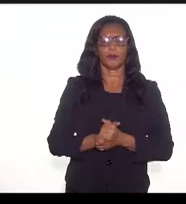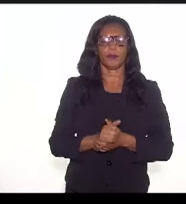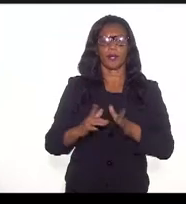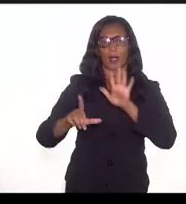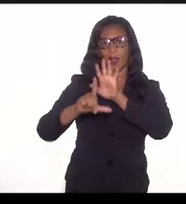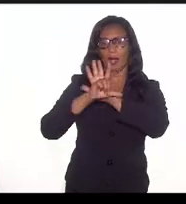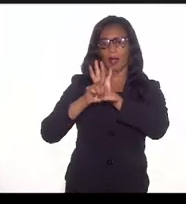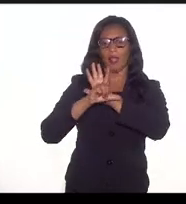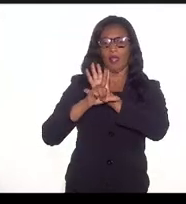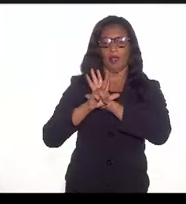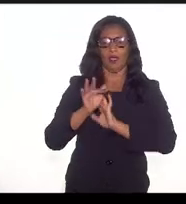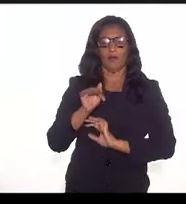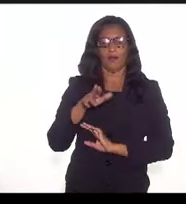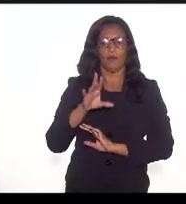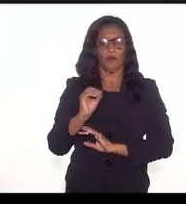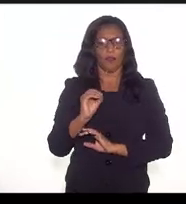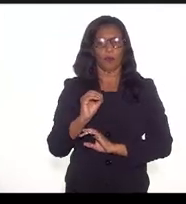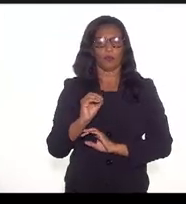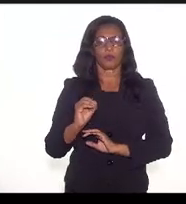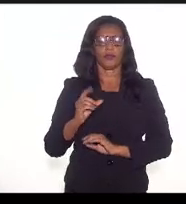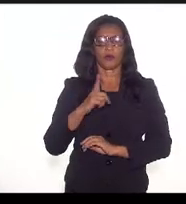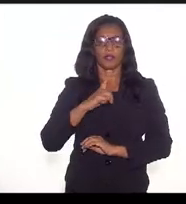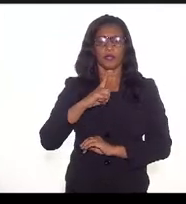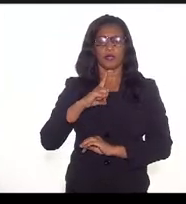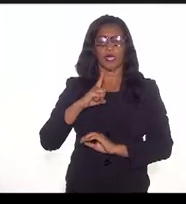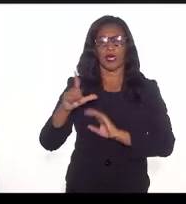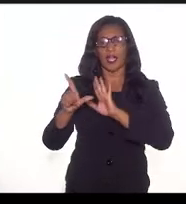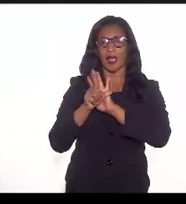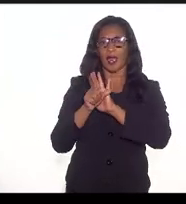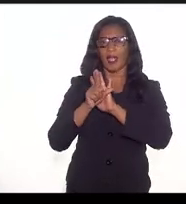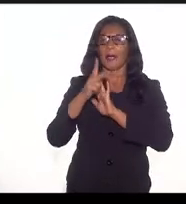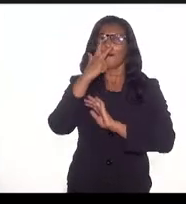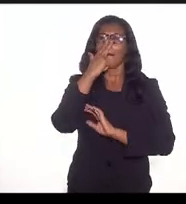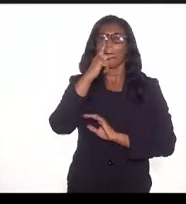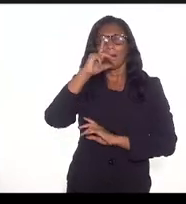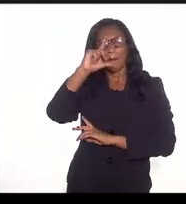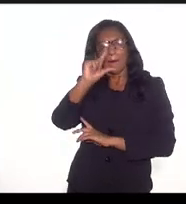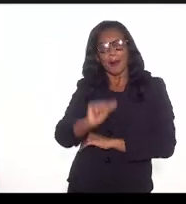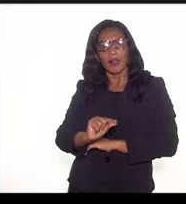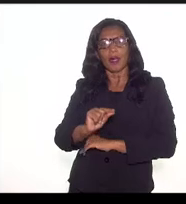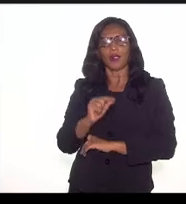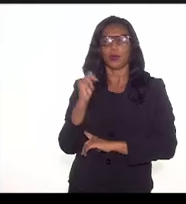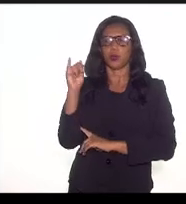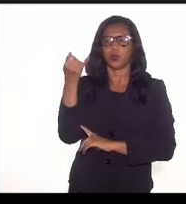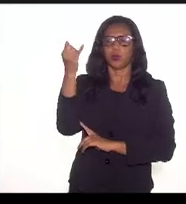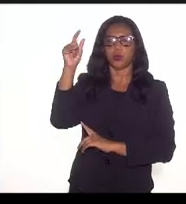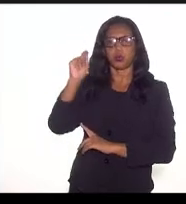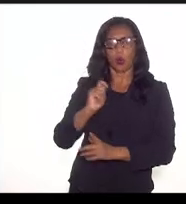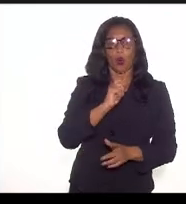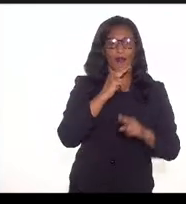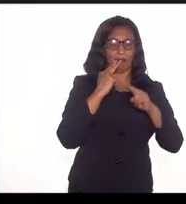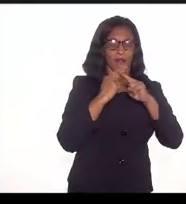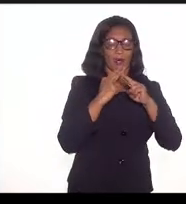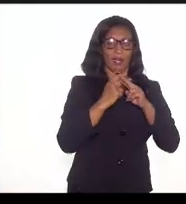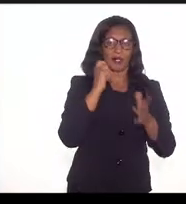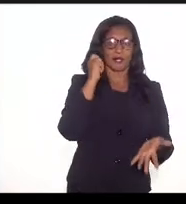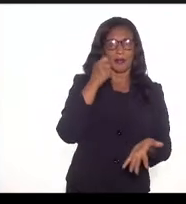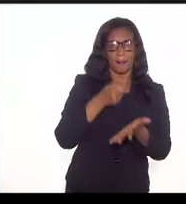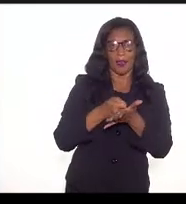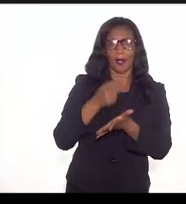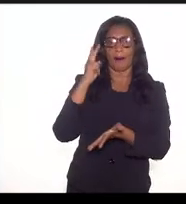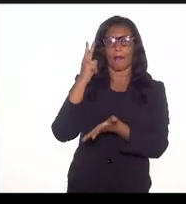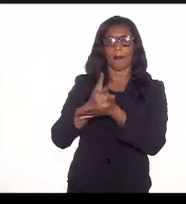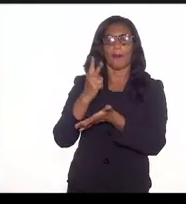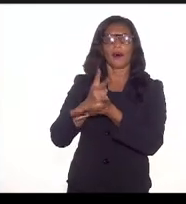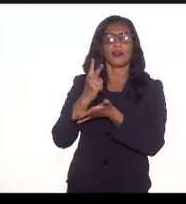lei do FEMPO, no Fundo de Microcrédito Produtivo Orientado, então o recurso é mais barato para a gente, porque o microcrédito da Caixa a gente paga para manter esse dinheiro no